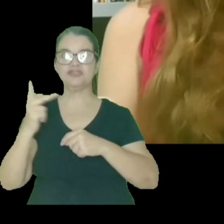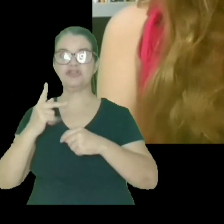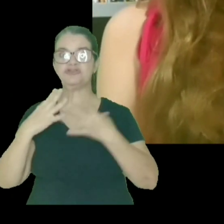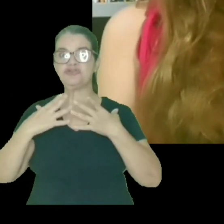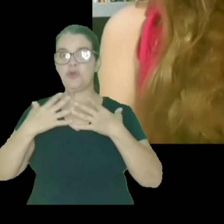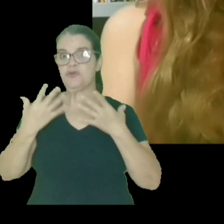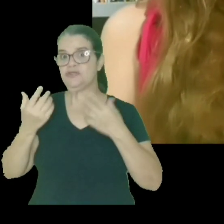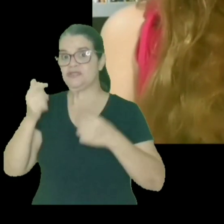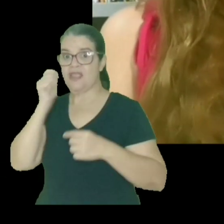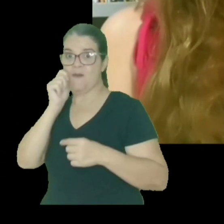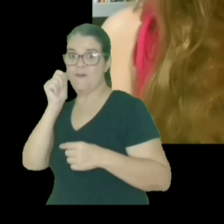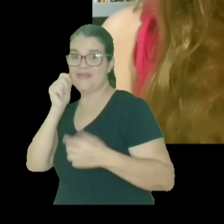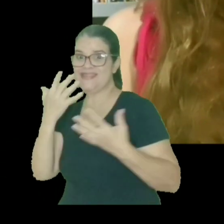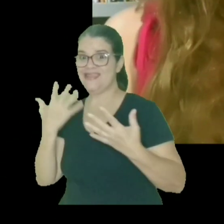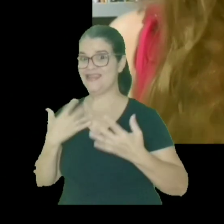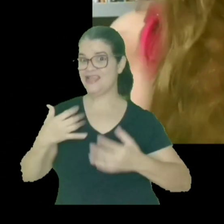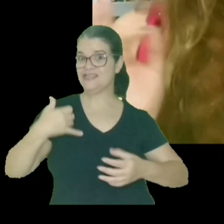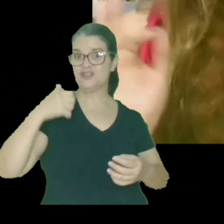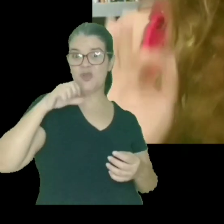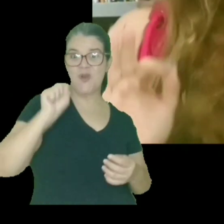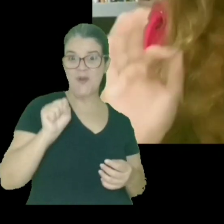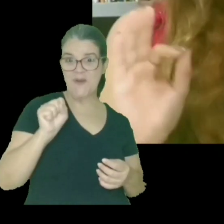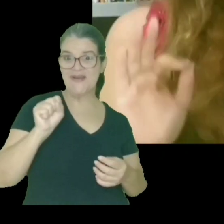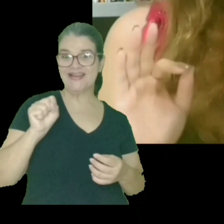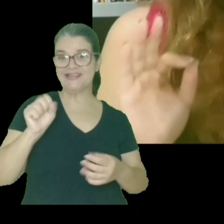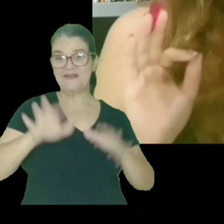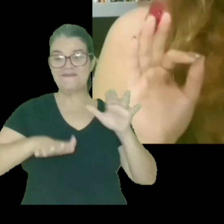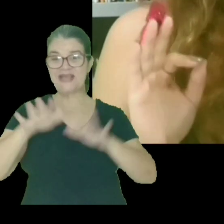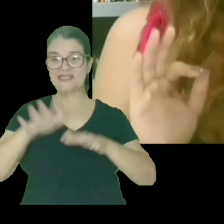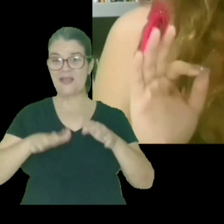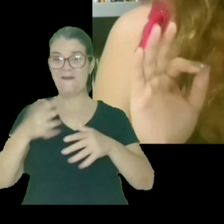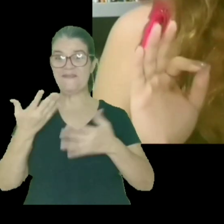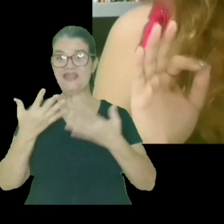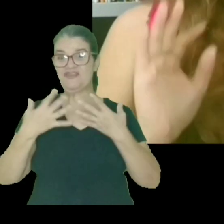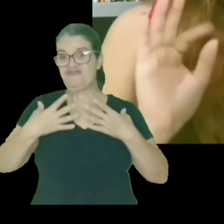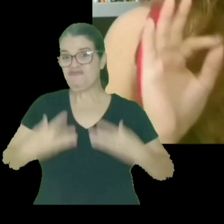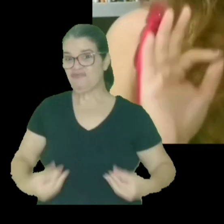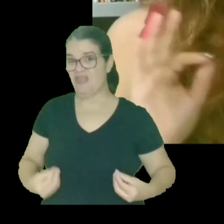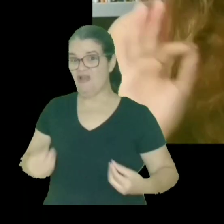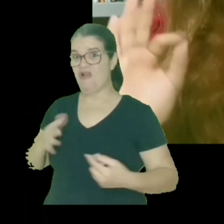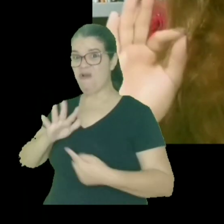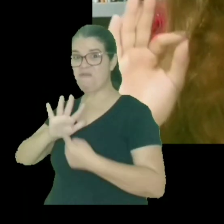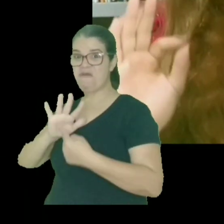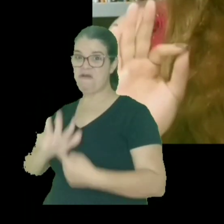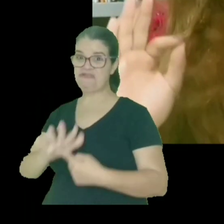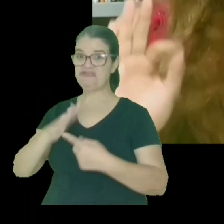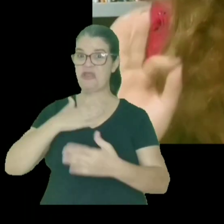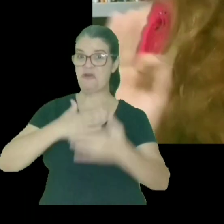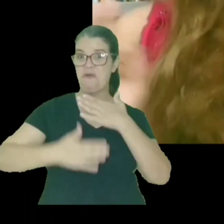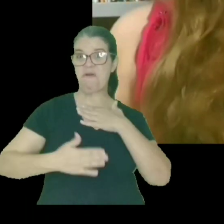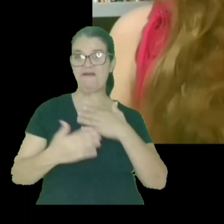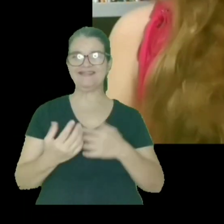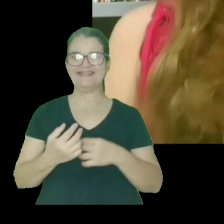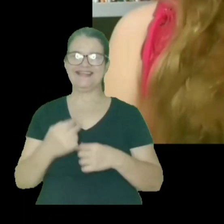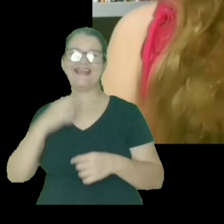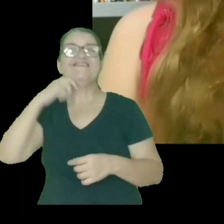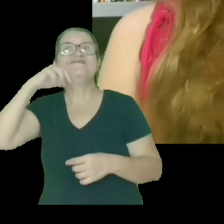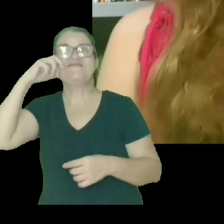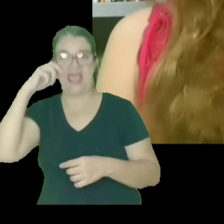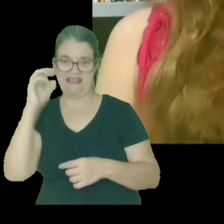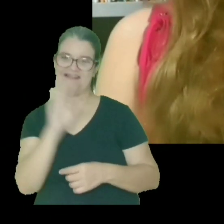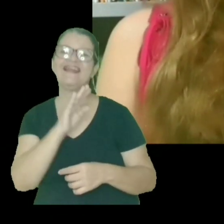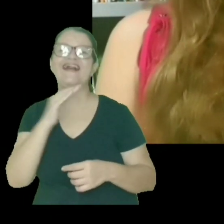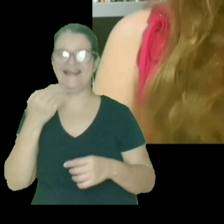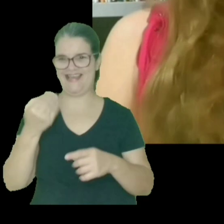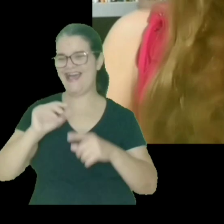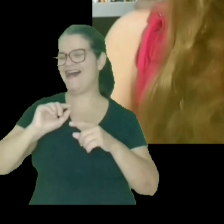pudores femininos de 8 anos, de combinação na rua, morríamos previamente de vergonha,